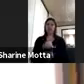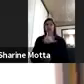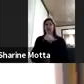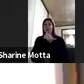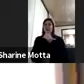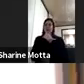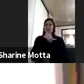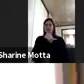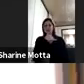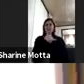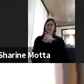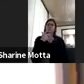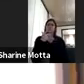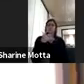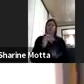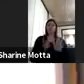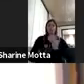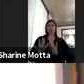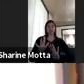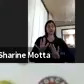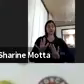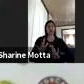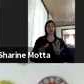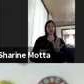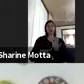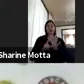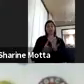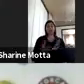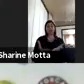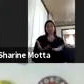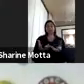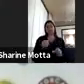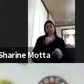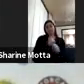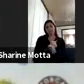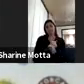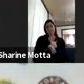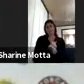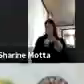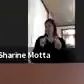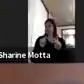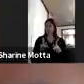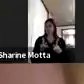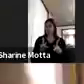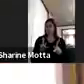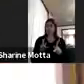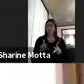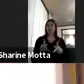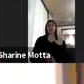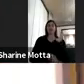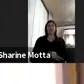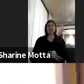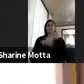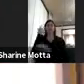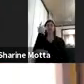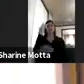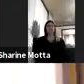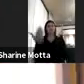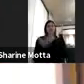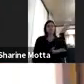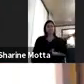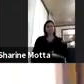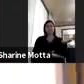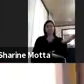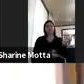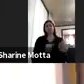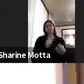muito bem, porque eu gostaria que tivesse parado antes, que a gente não continuasse com o desmatamento, que a gente não continuasse com